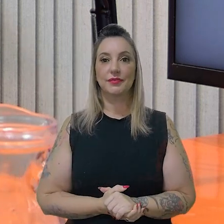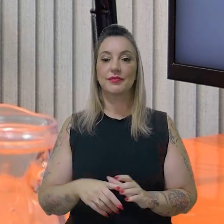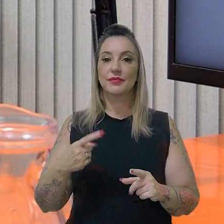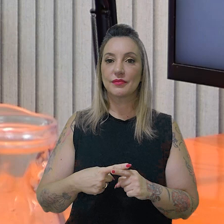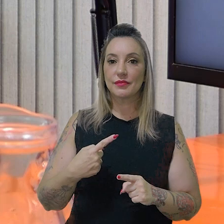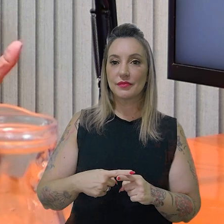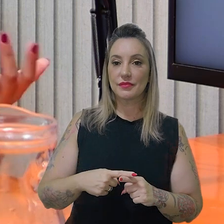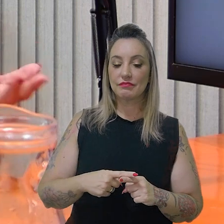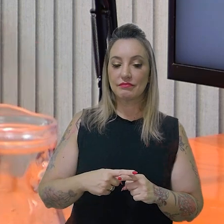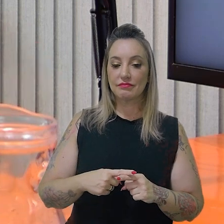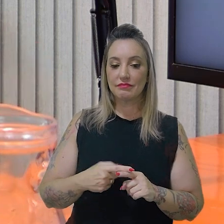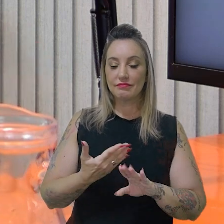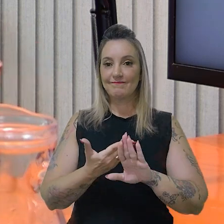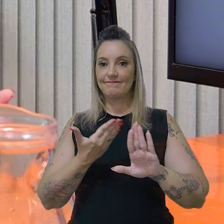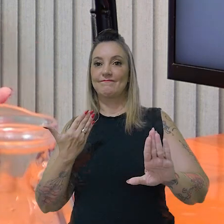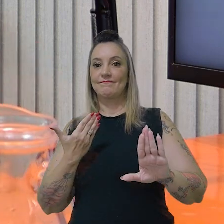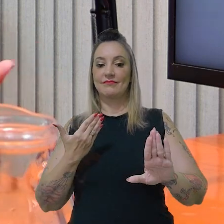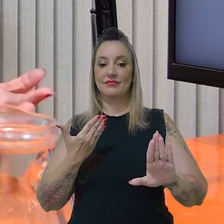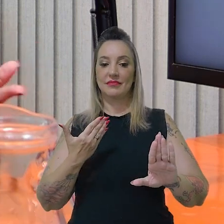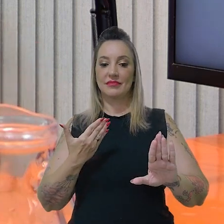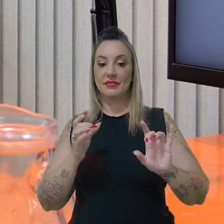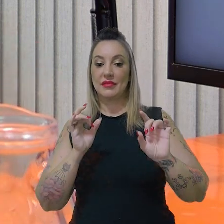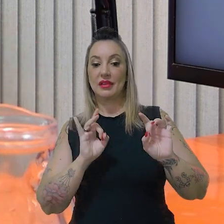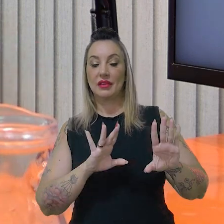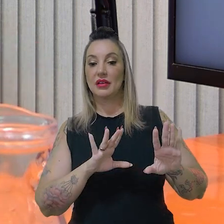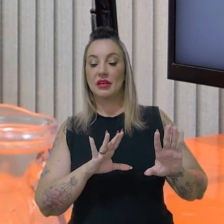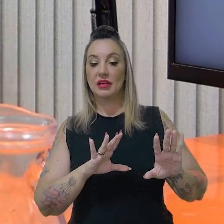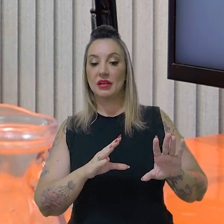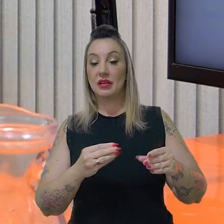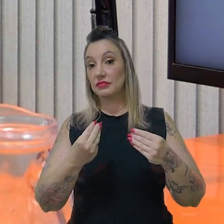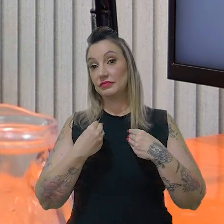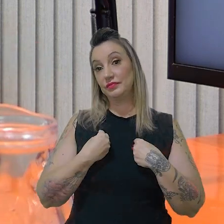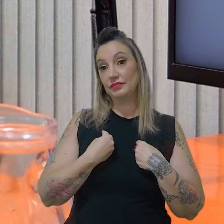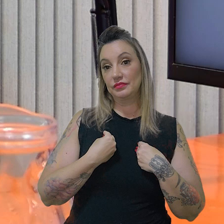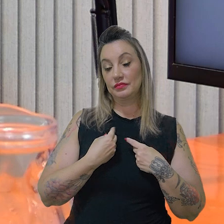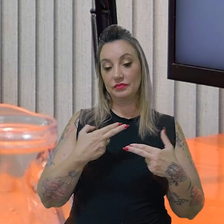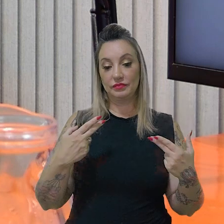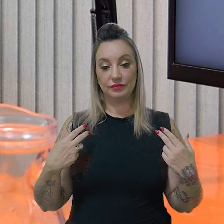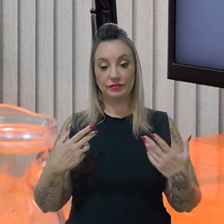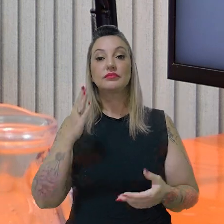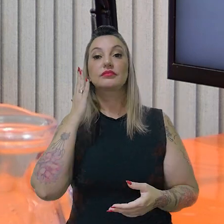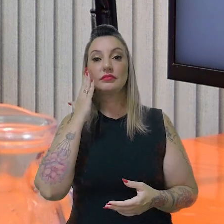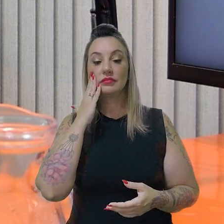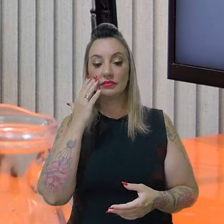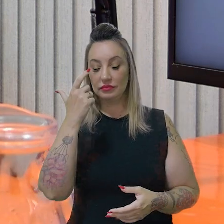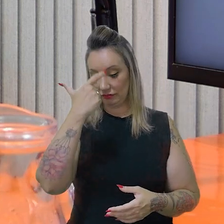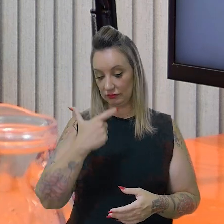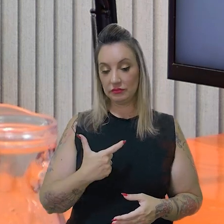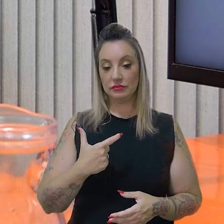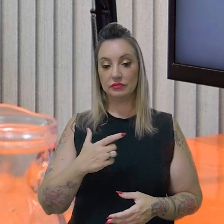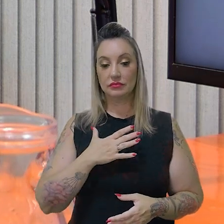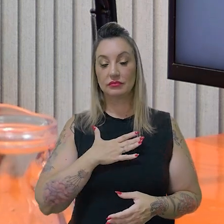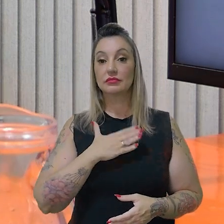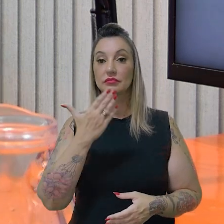ela vai desvencilhar se desencilhar daquela peça ou Por que que ela vai atribuir aqu queela pensa ela tem que reconhecer a essência dela reconhecer o